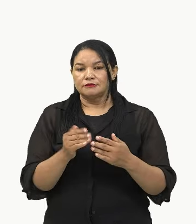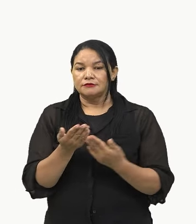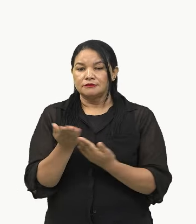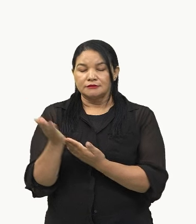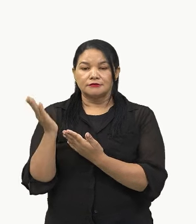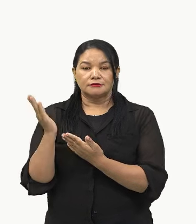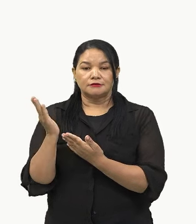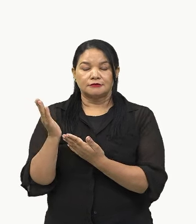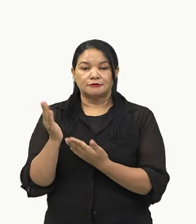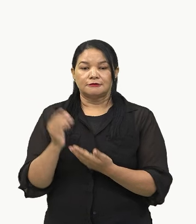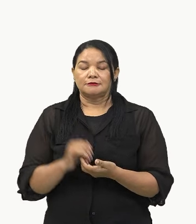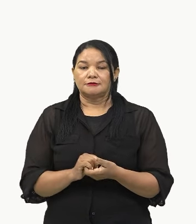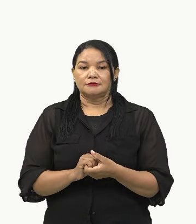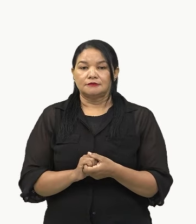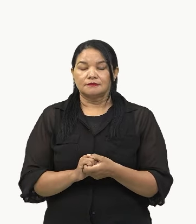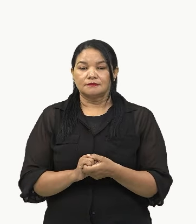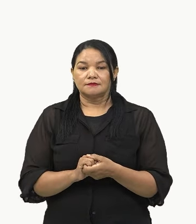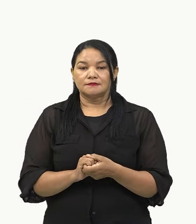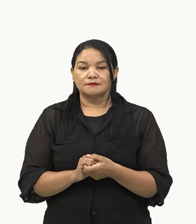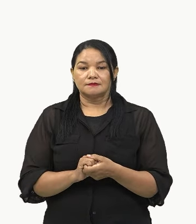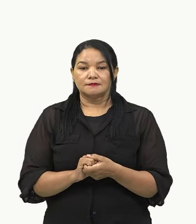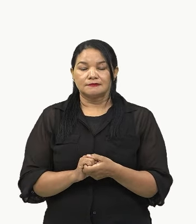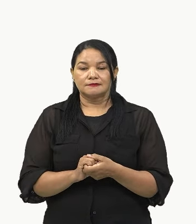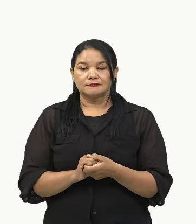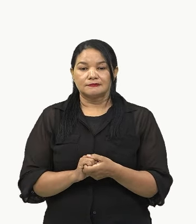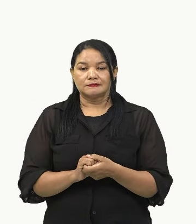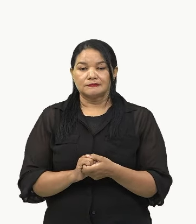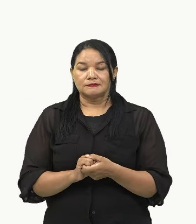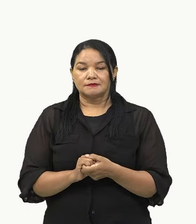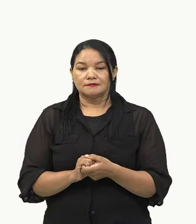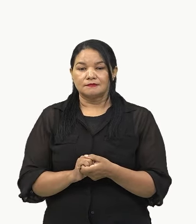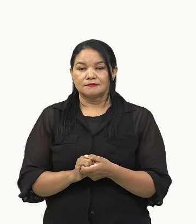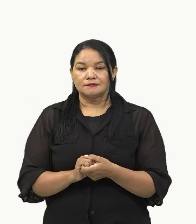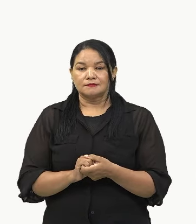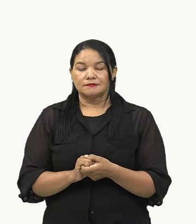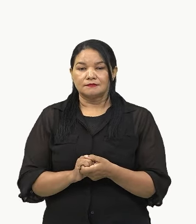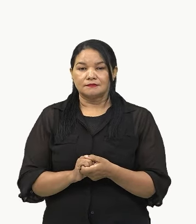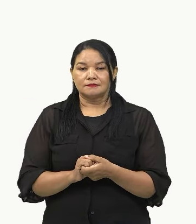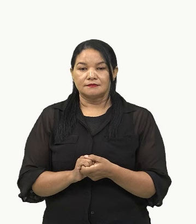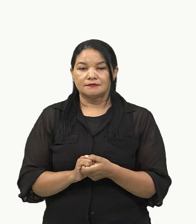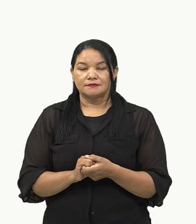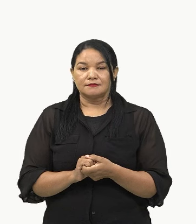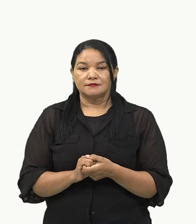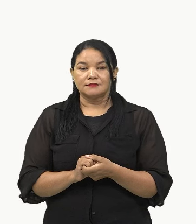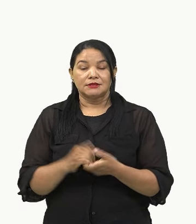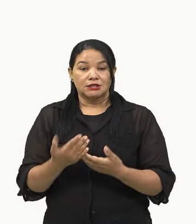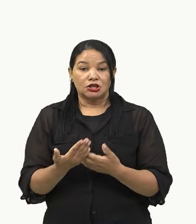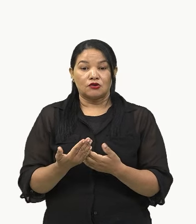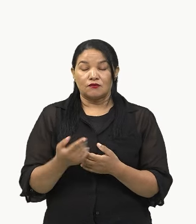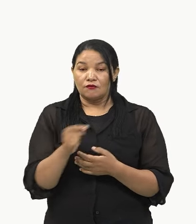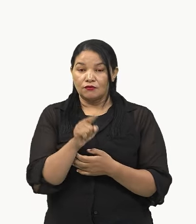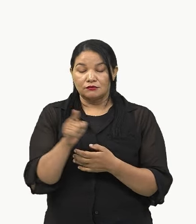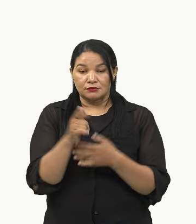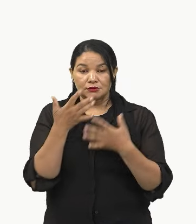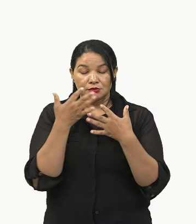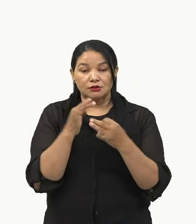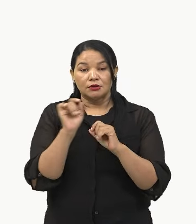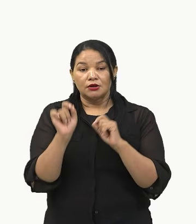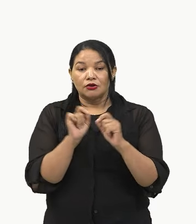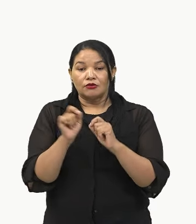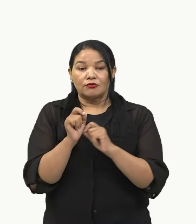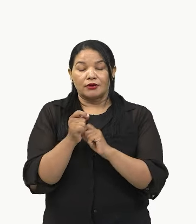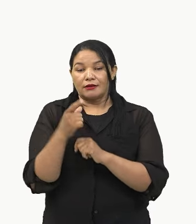han jugado al fútbol en la calle todos los días. Então, aqui, se vocês observarem, a gente